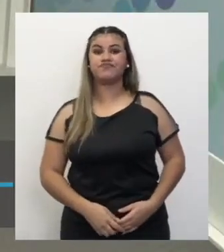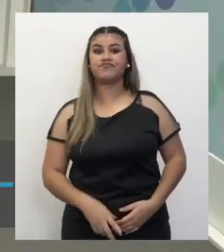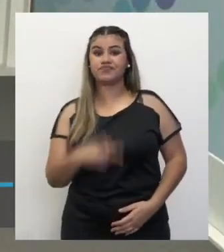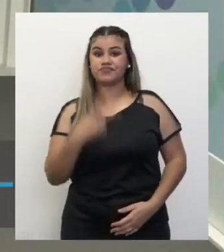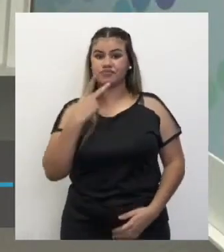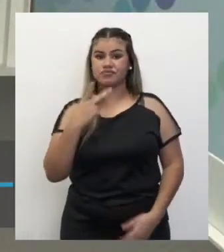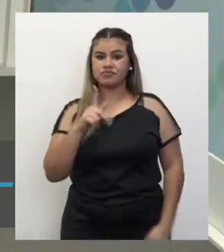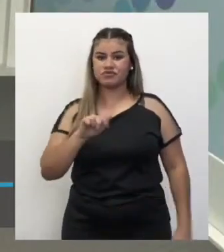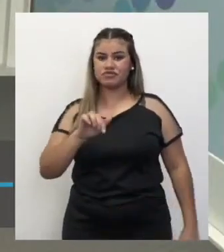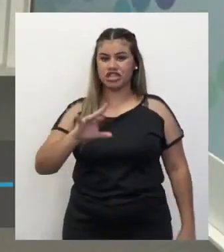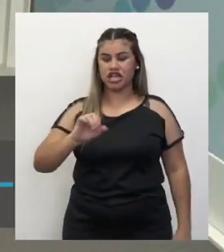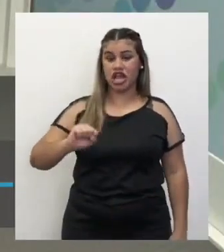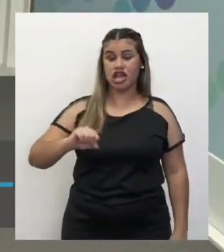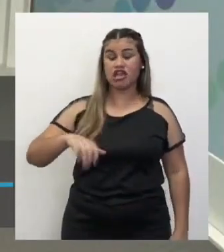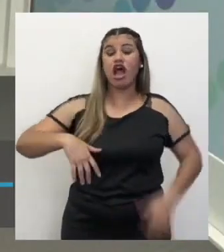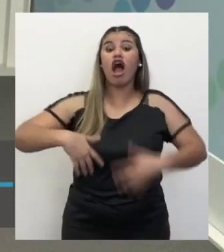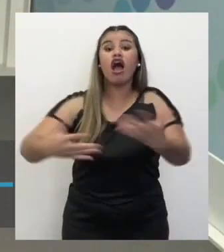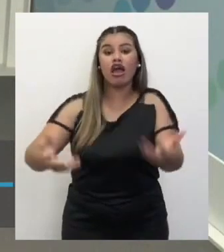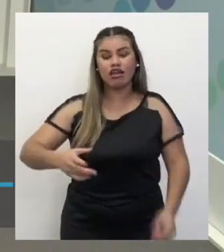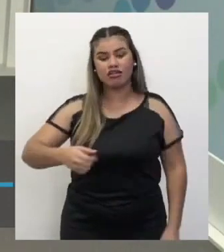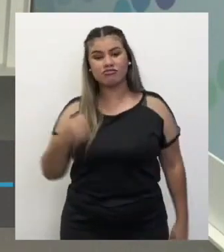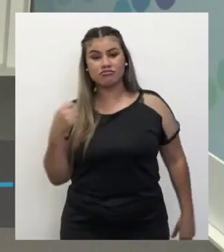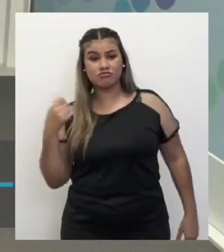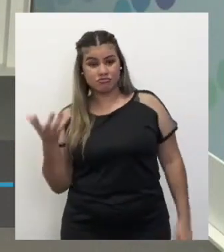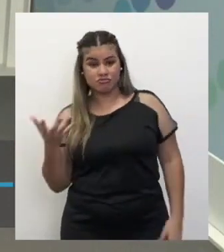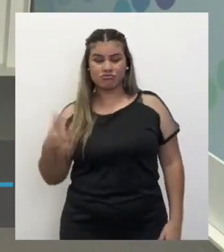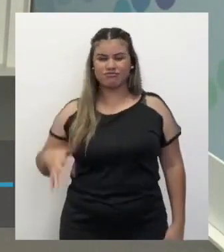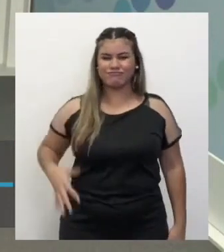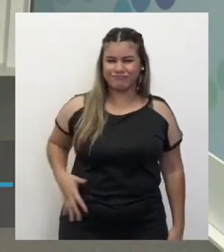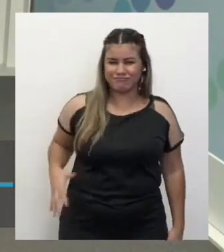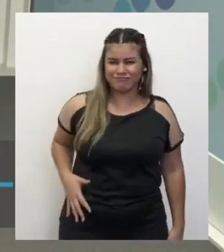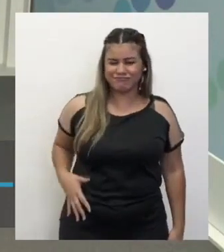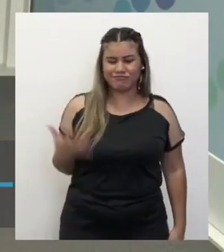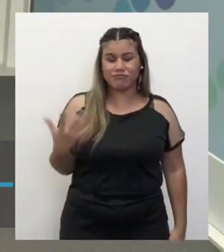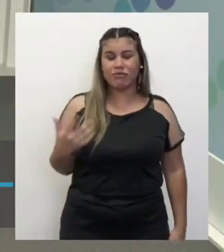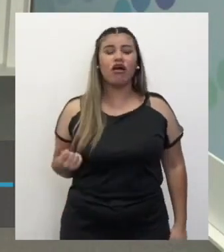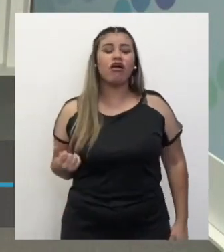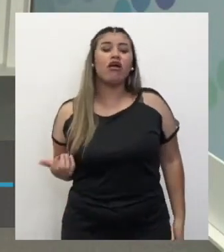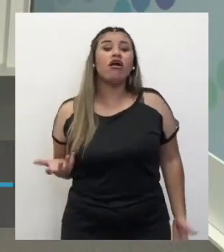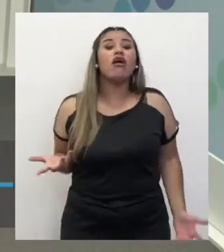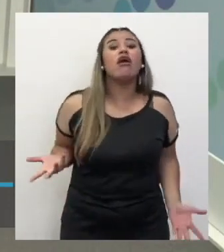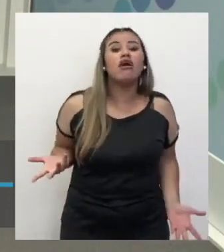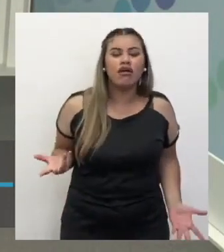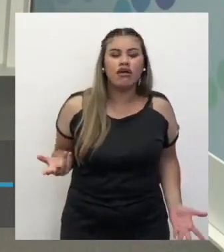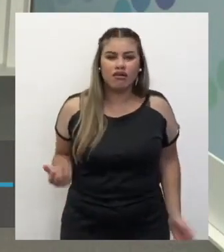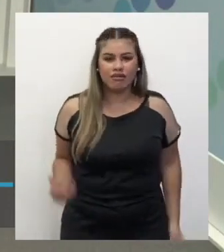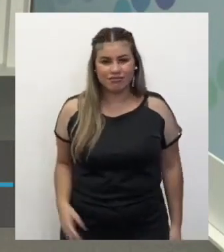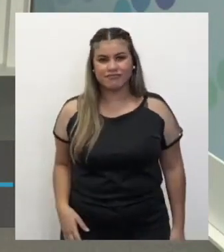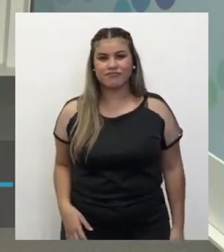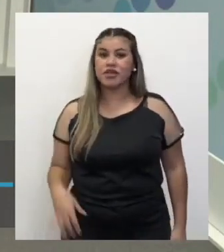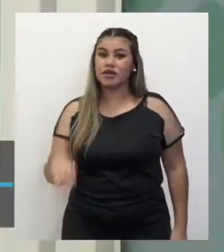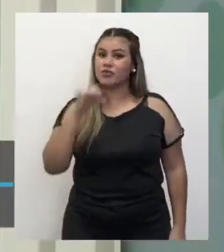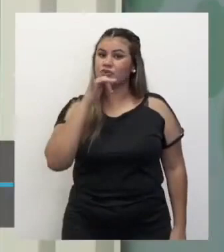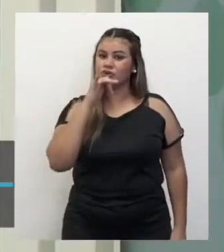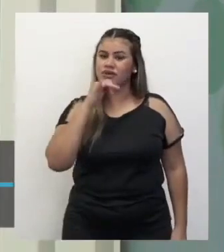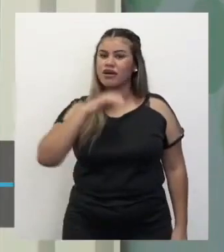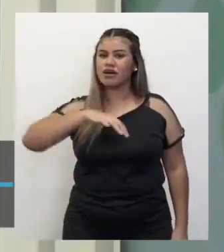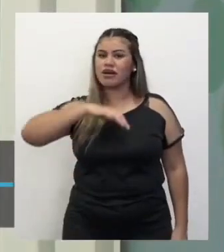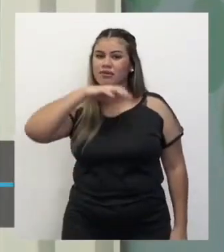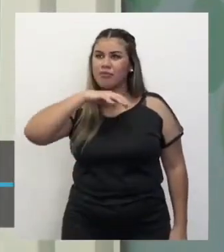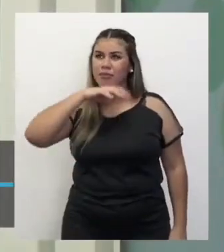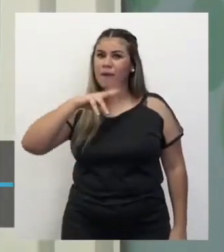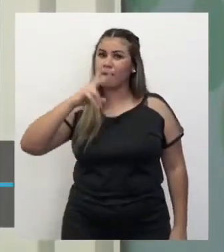Aí bicho, né? Verdade, outro né, bicho. Contexto. Outra, verdade. Olha só, um animal sempre vai se referir a um ser com uma